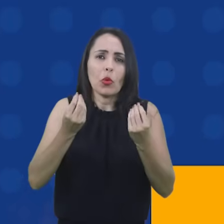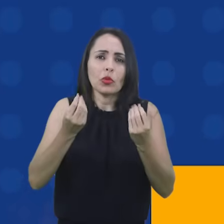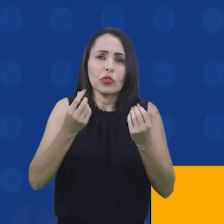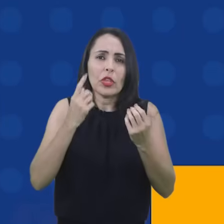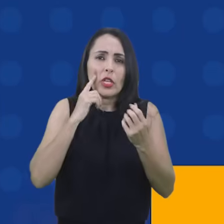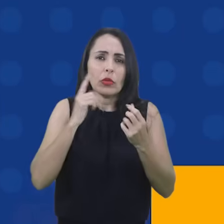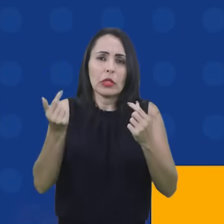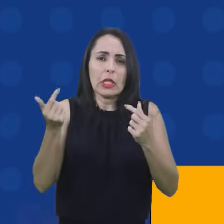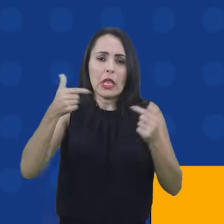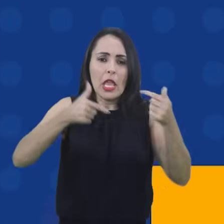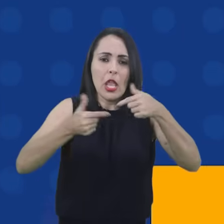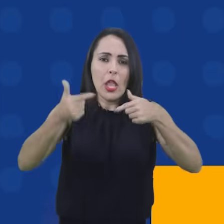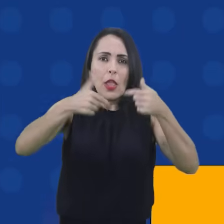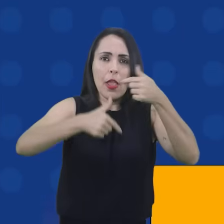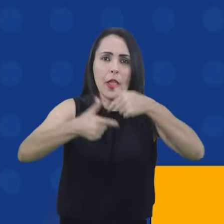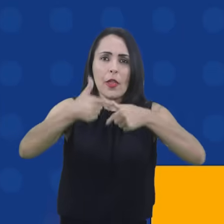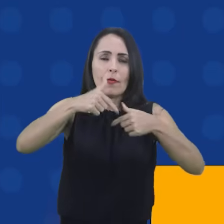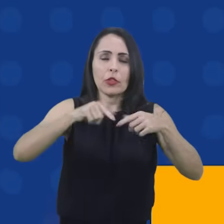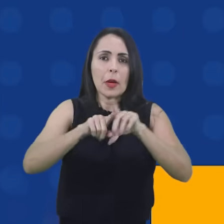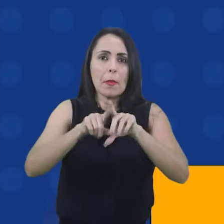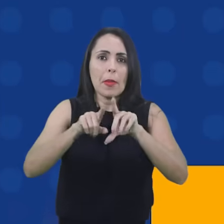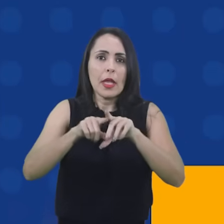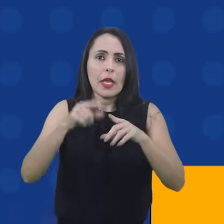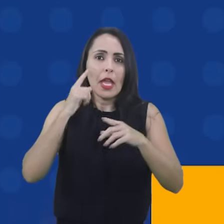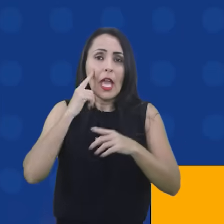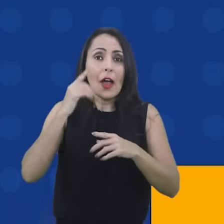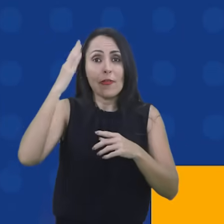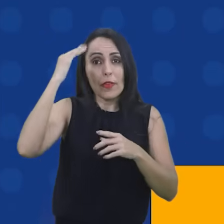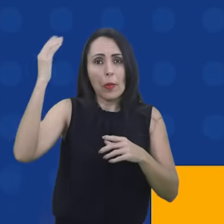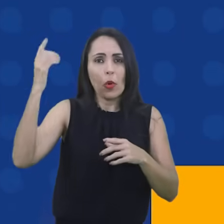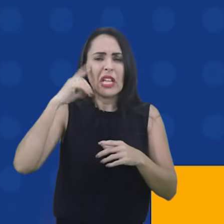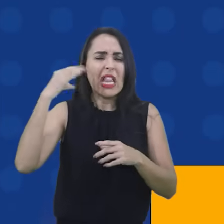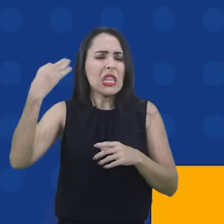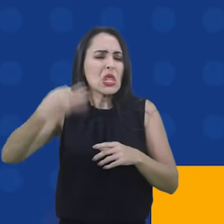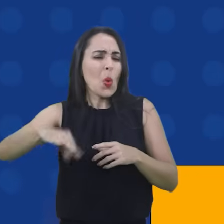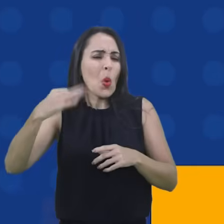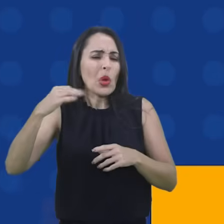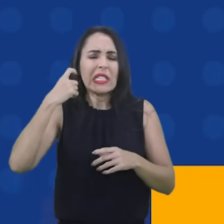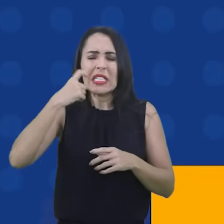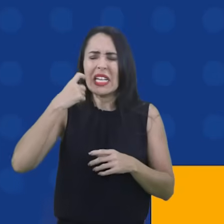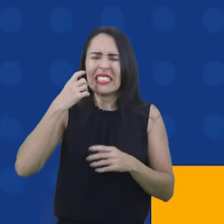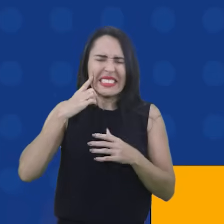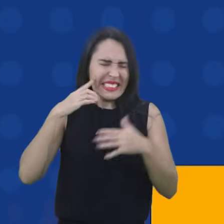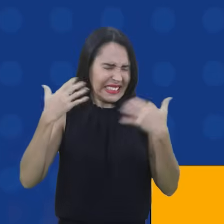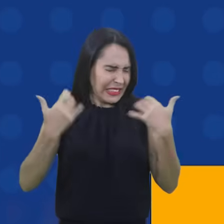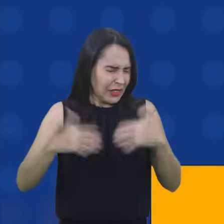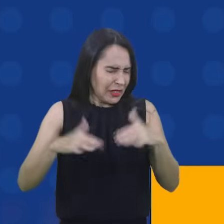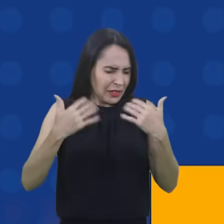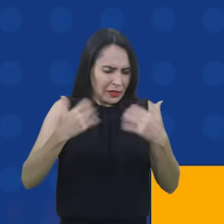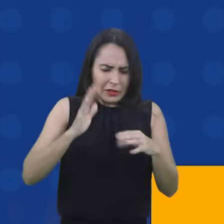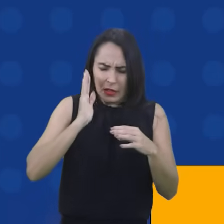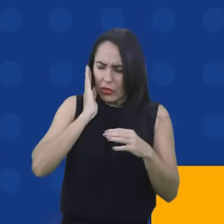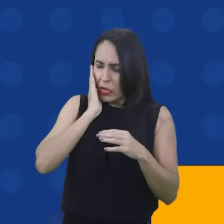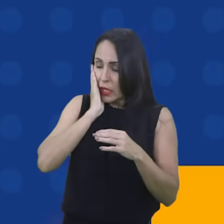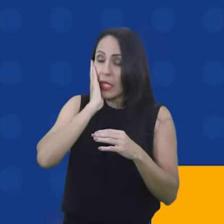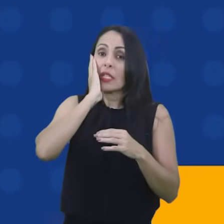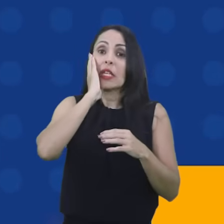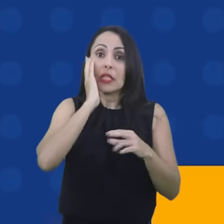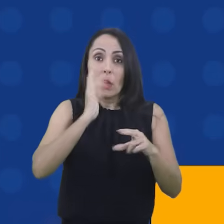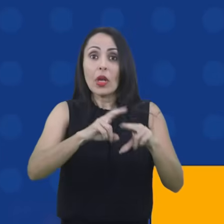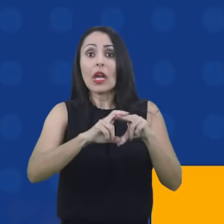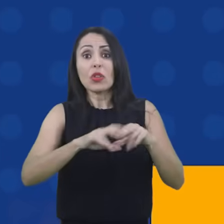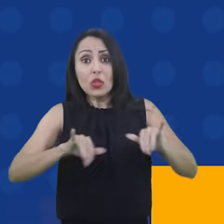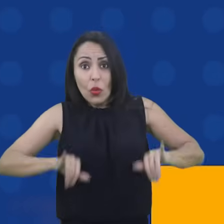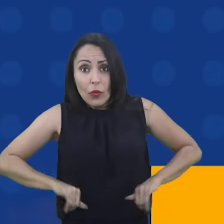nervos, né, aí ocorre a famosa dor de dente, né, que é uma dor insuportável, né, que causa realmente